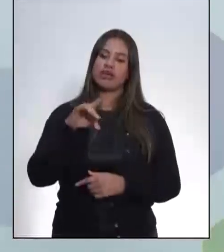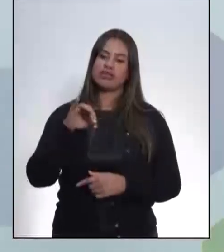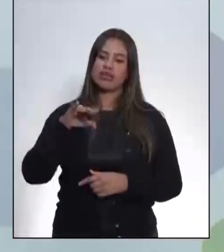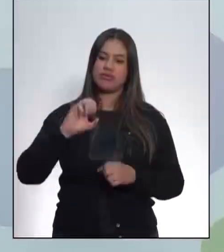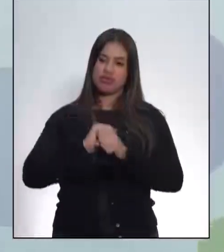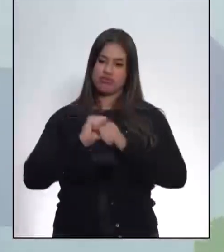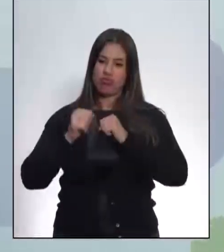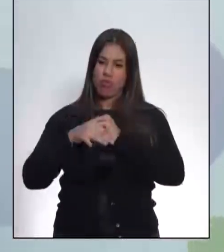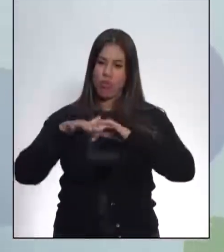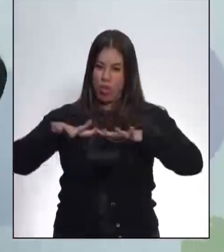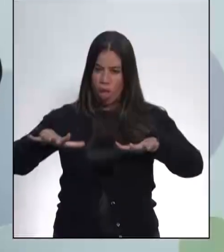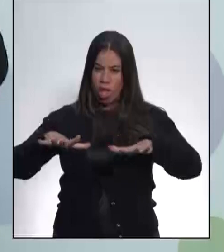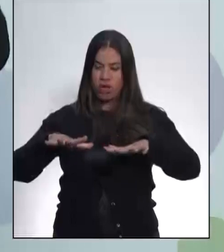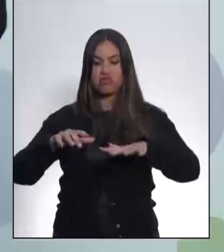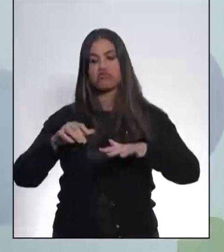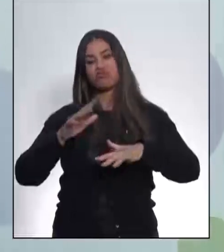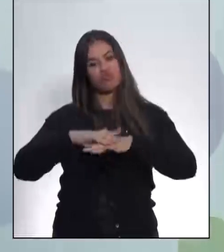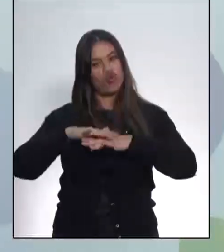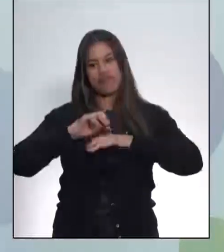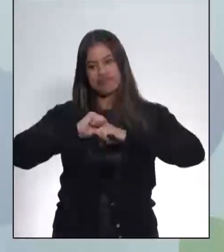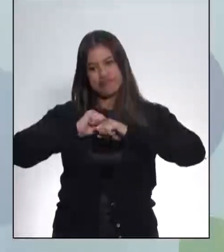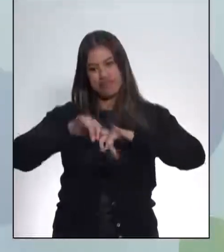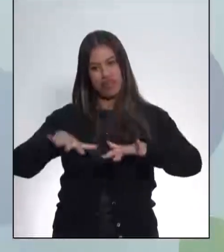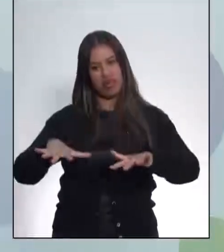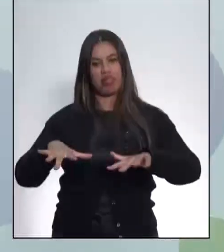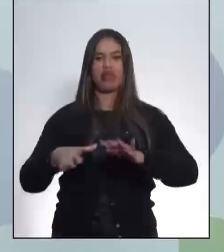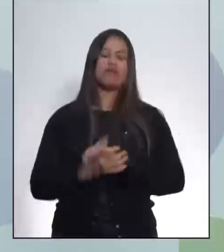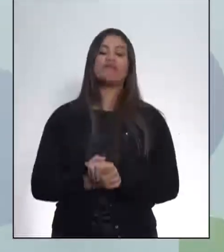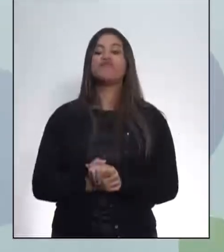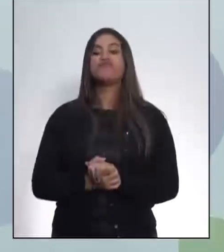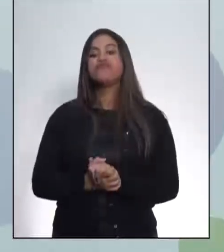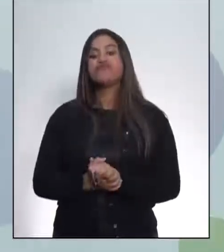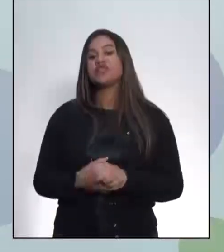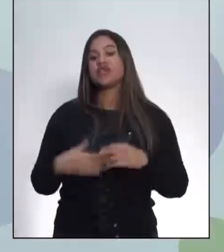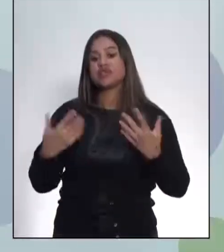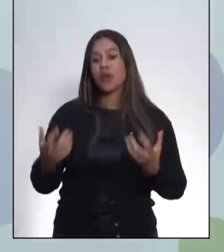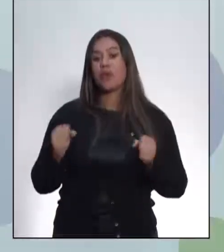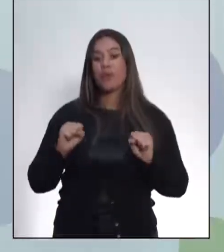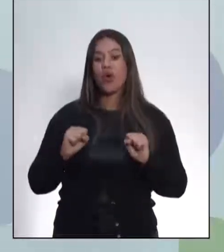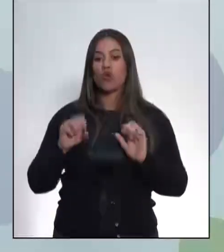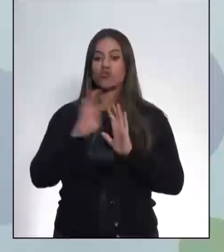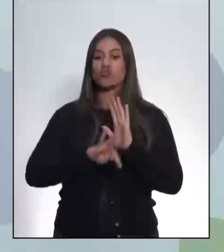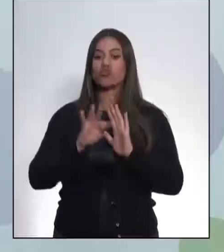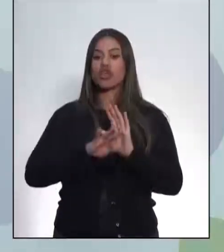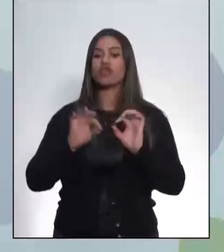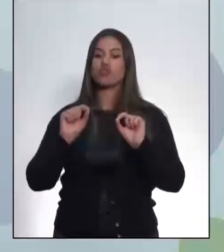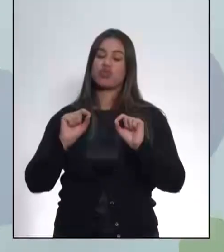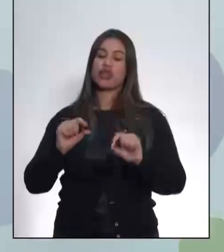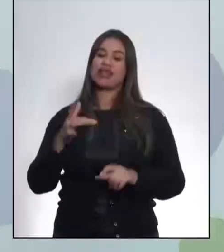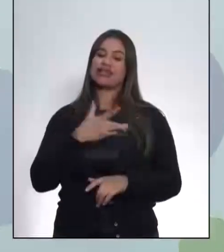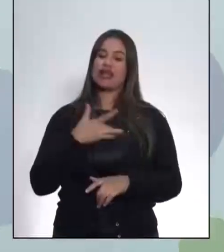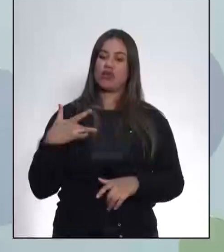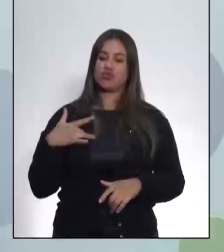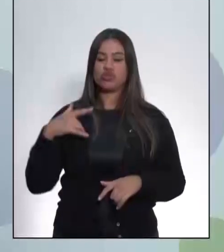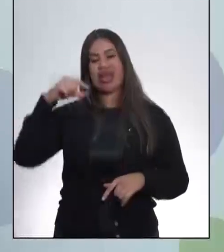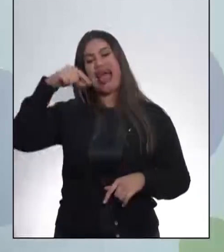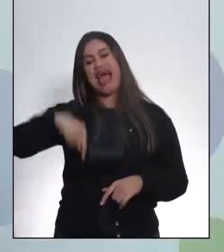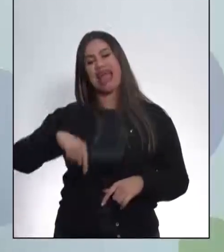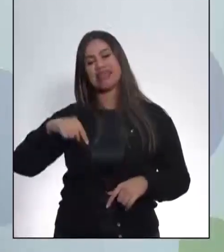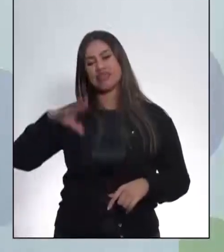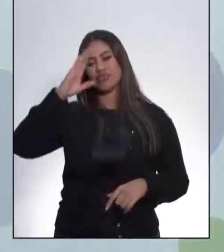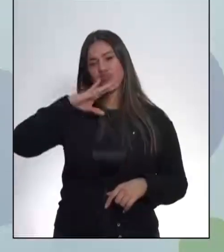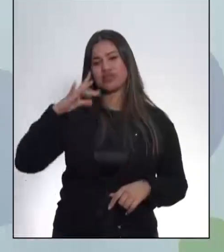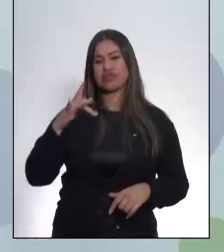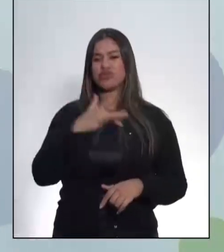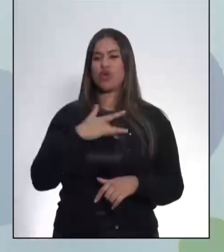texto é sobre saúde. Você pode, então, usar, para o texto ficar mais interessante, com coesão, termos da saúde. Que a saúde brasileira está respirando